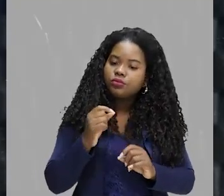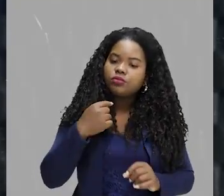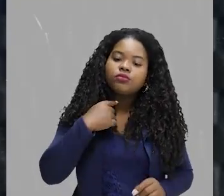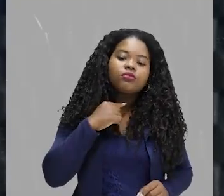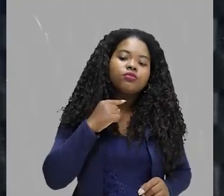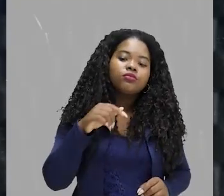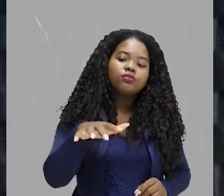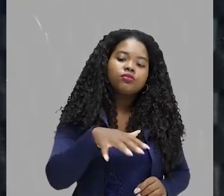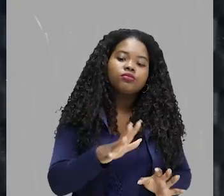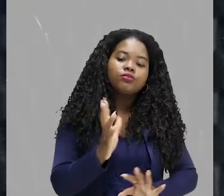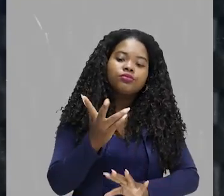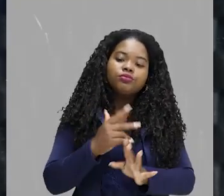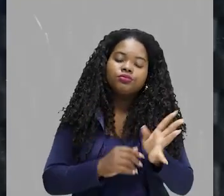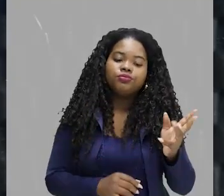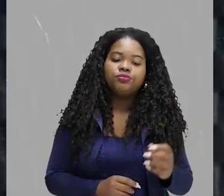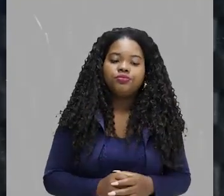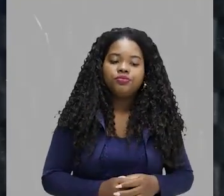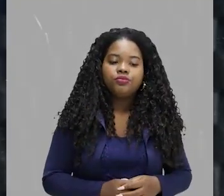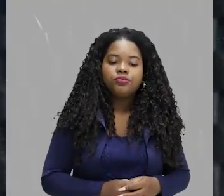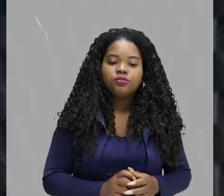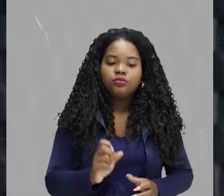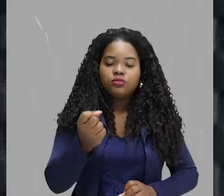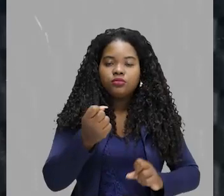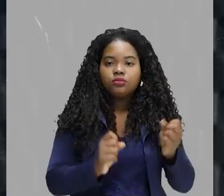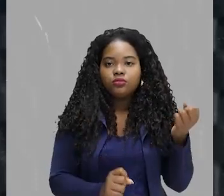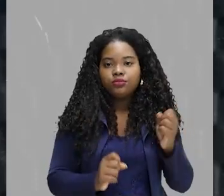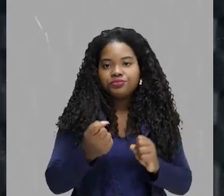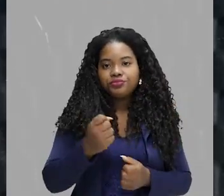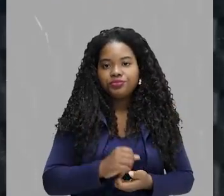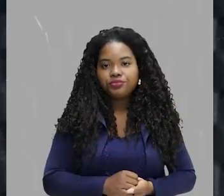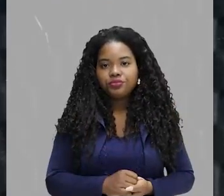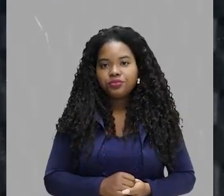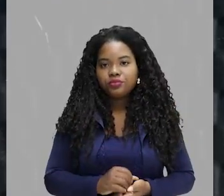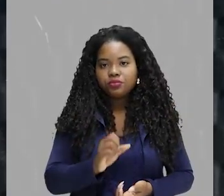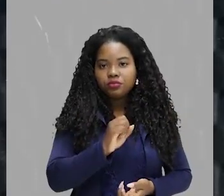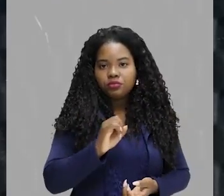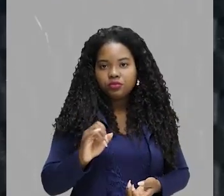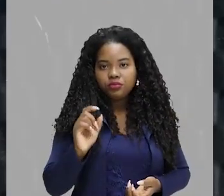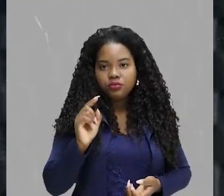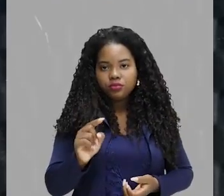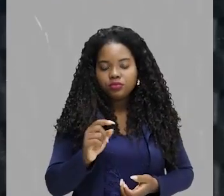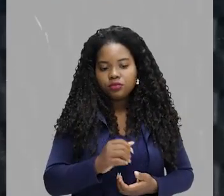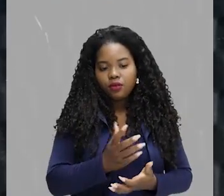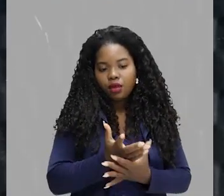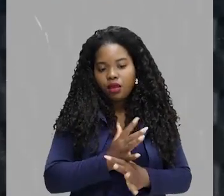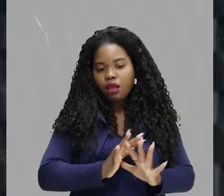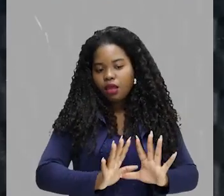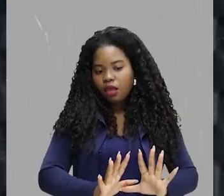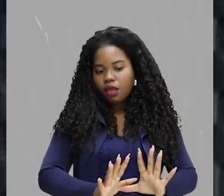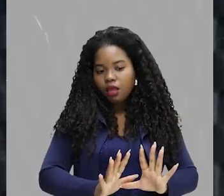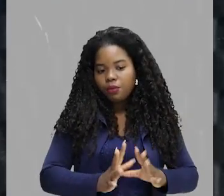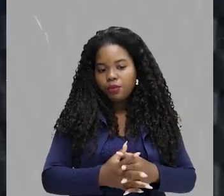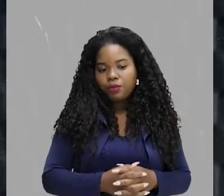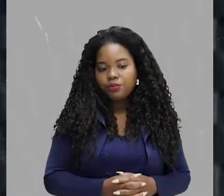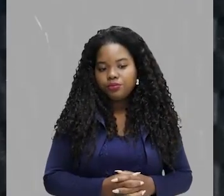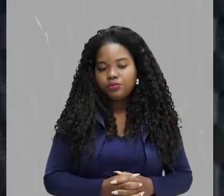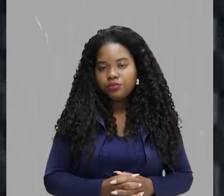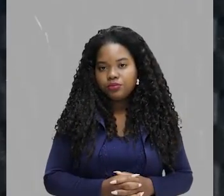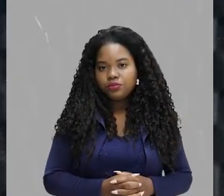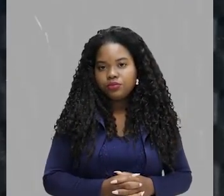de atividade econômica? É a indústria. Então, se você quer reduzir a emissão de gases